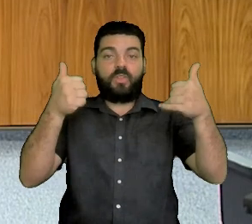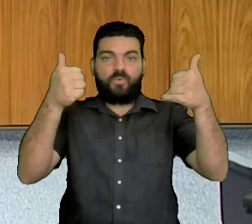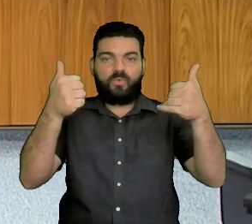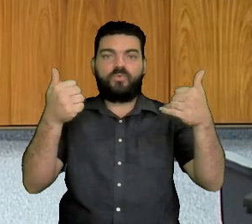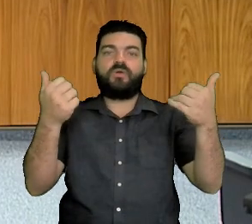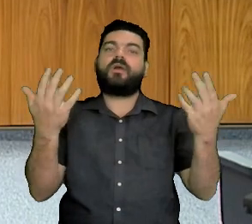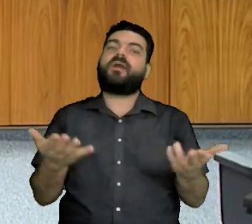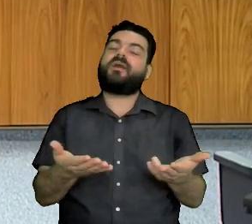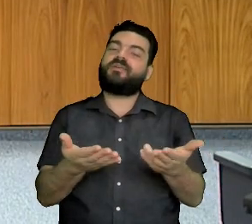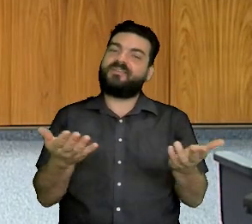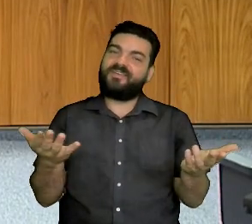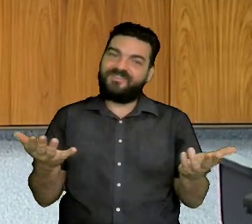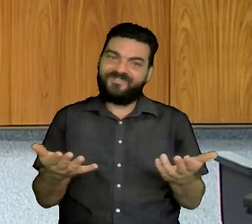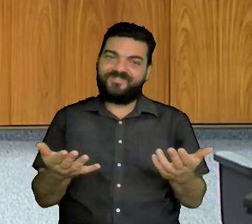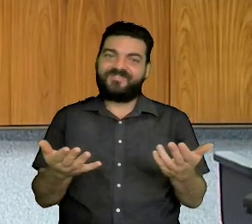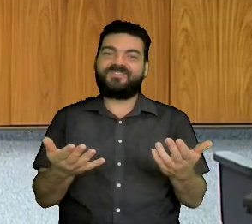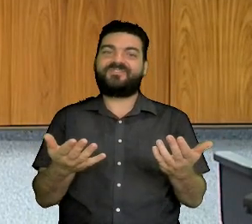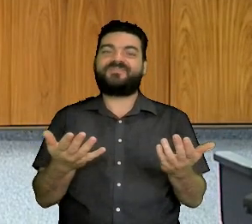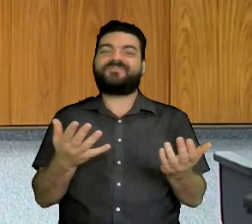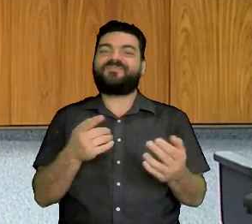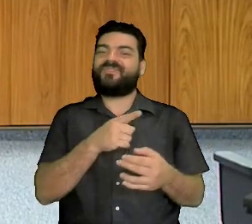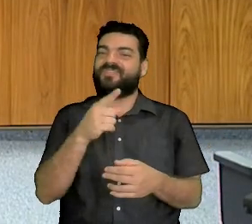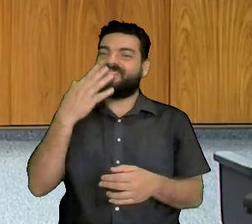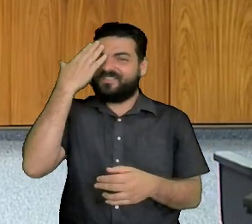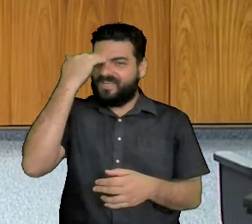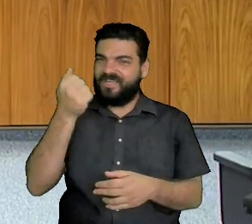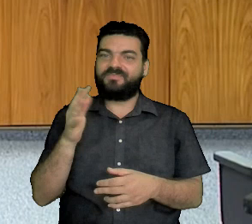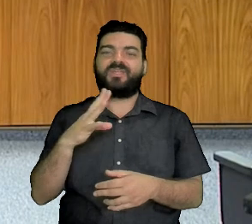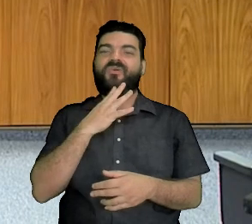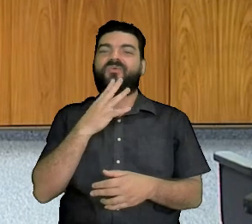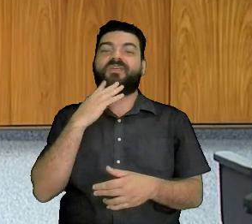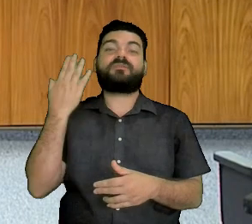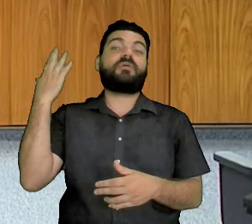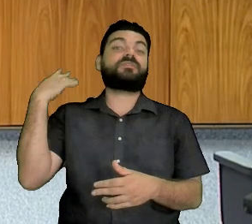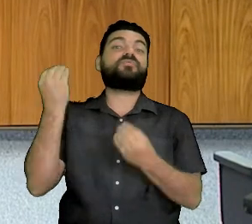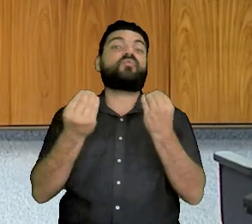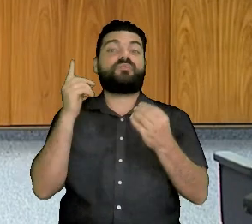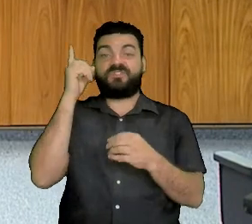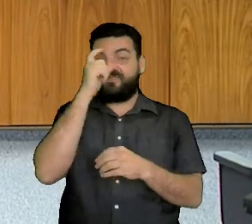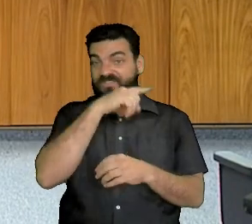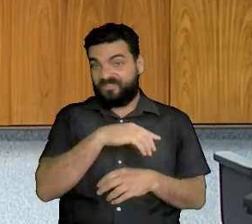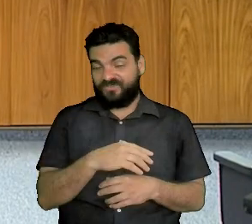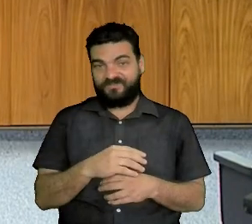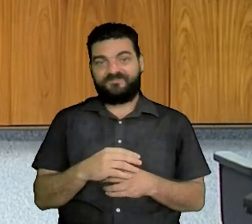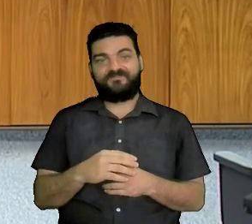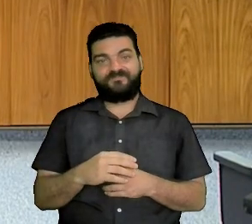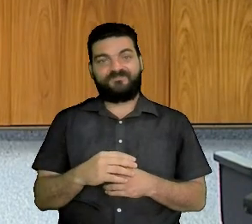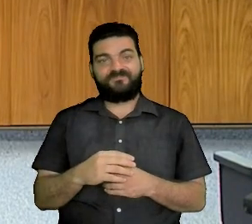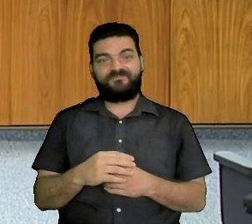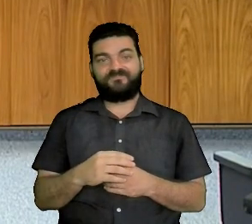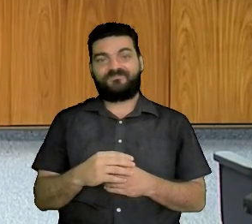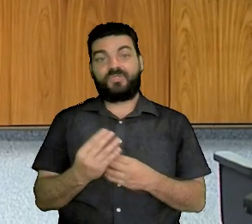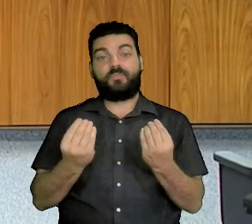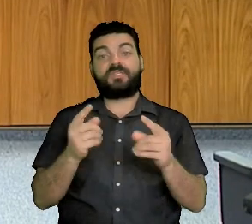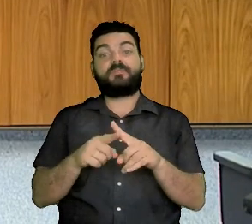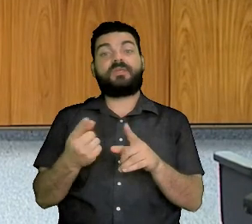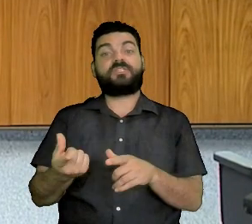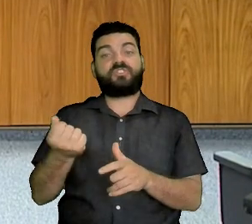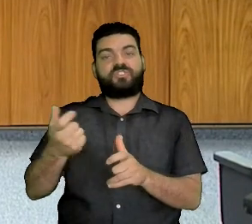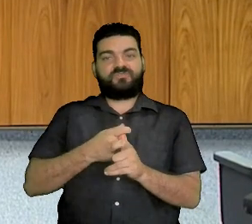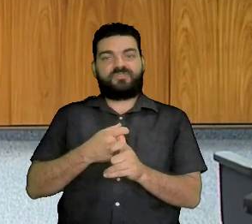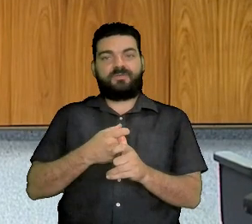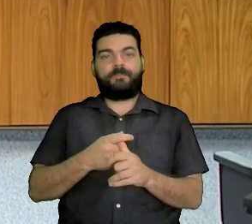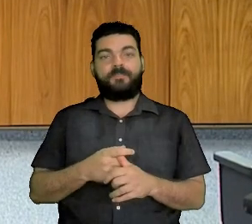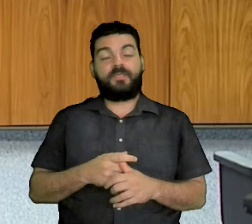públicos pelas conhecidas dificuldades próprias relacionadas ao crédito tributário.